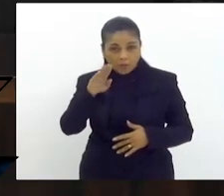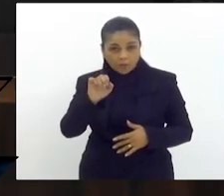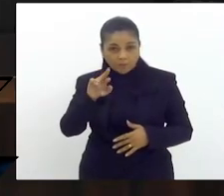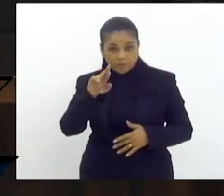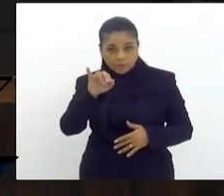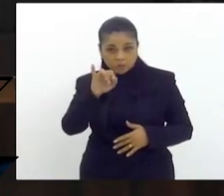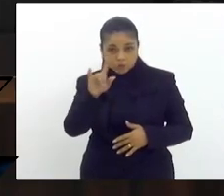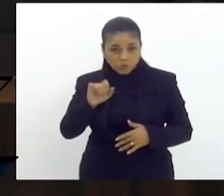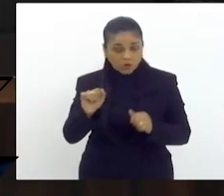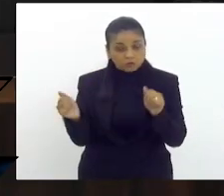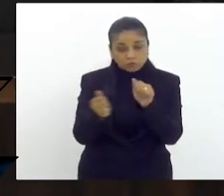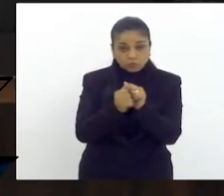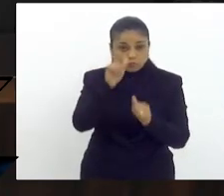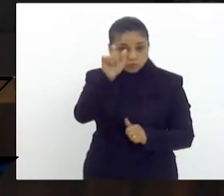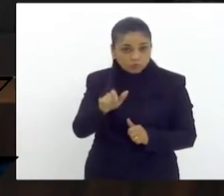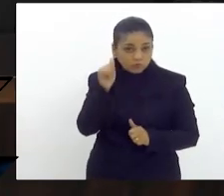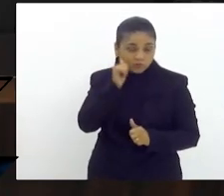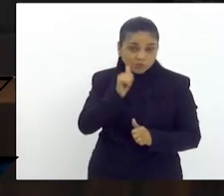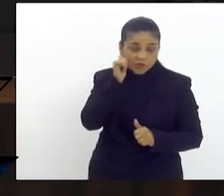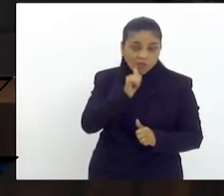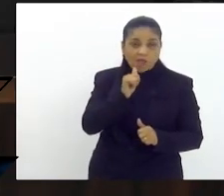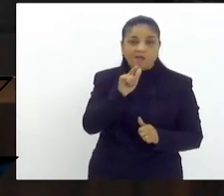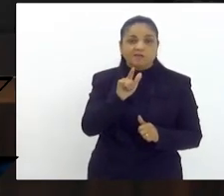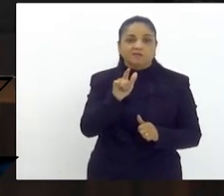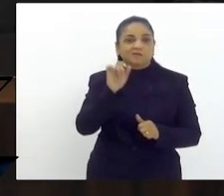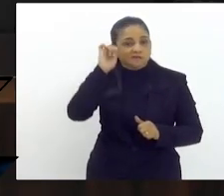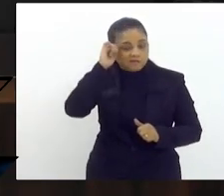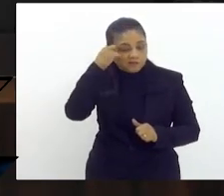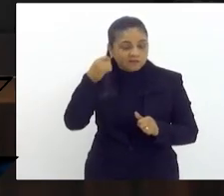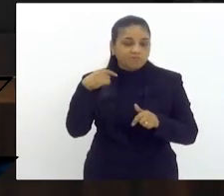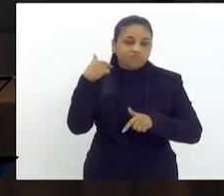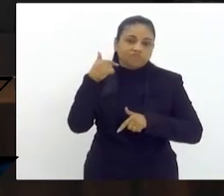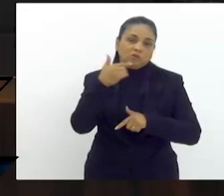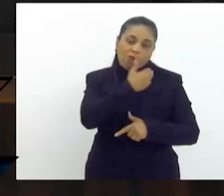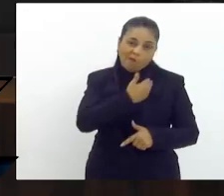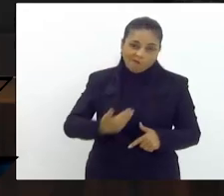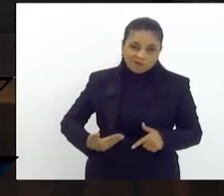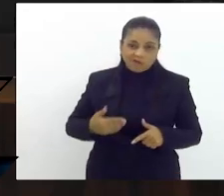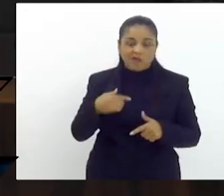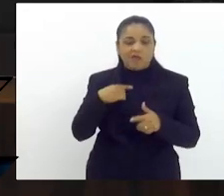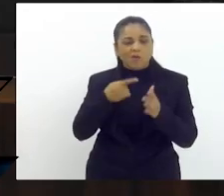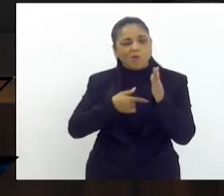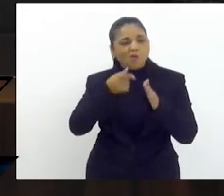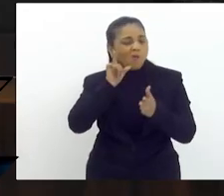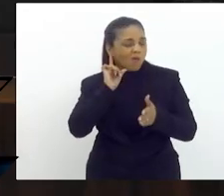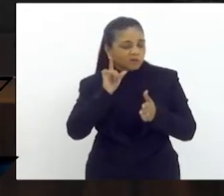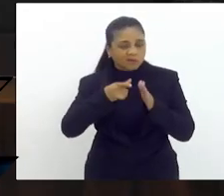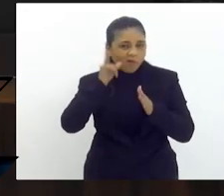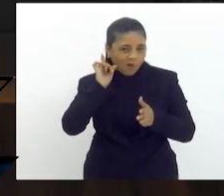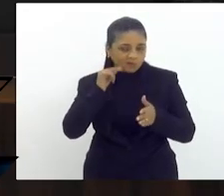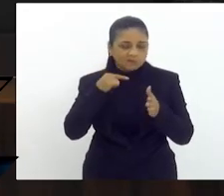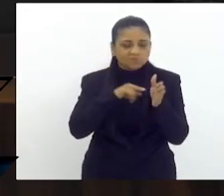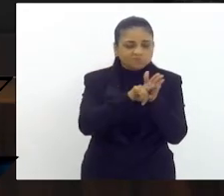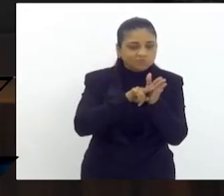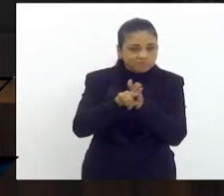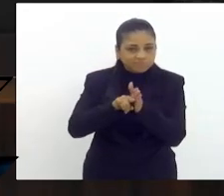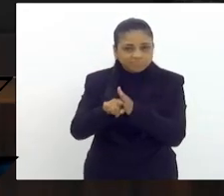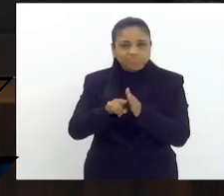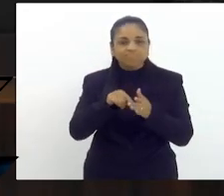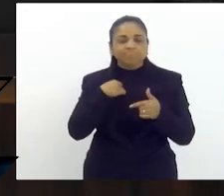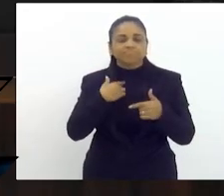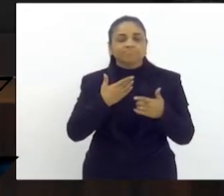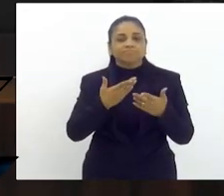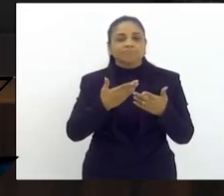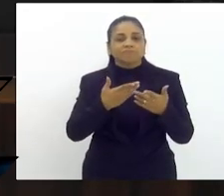é visitando uma pesquisa sobre educação e trabalho e vossa excelência com certeza sabe disso as